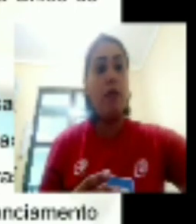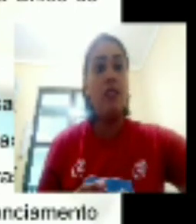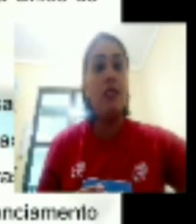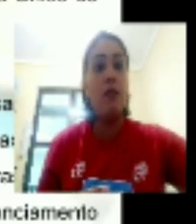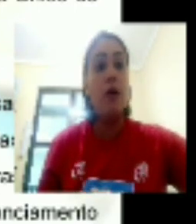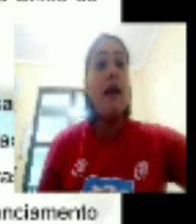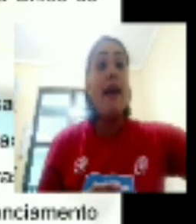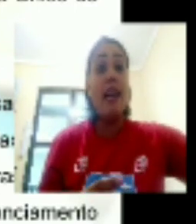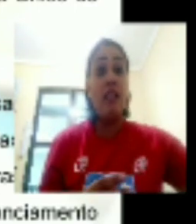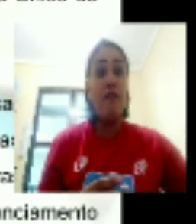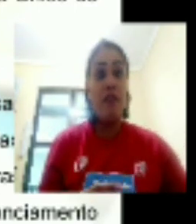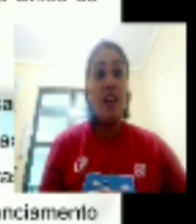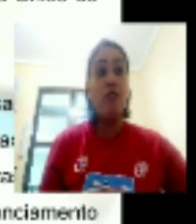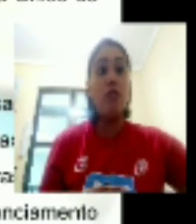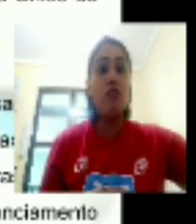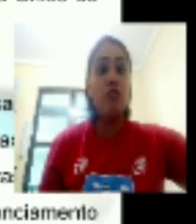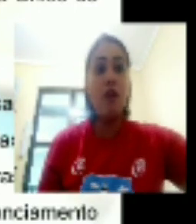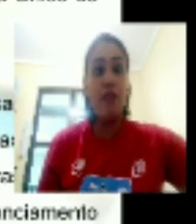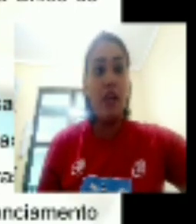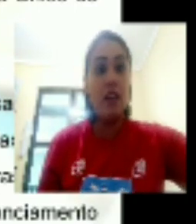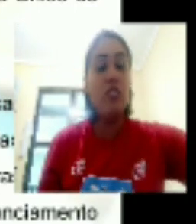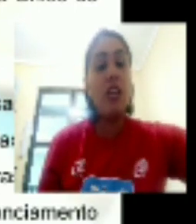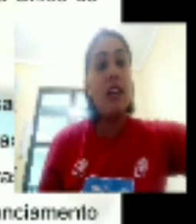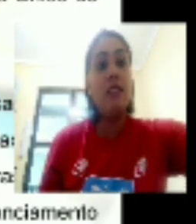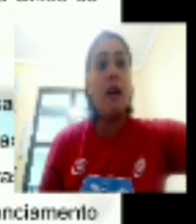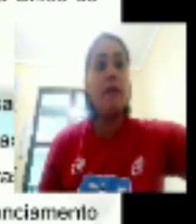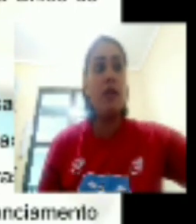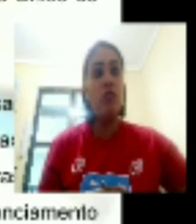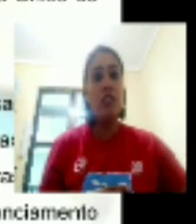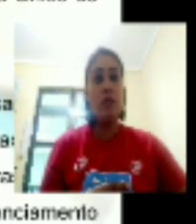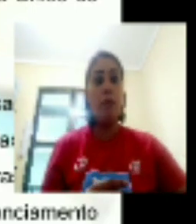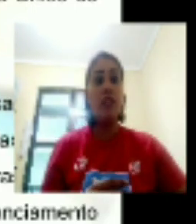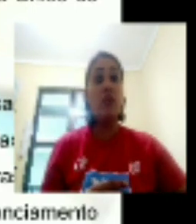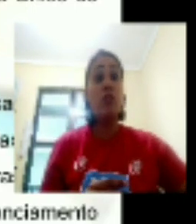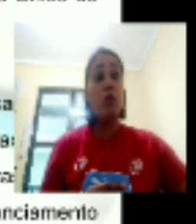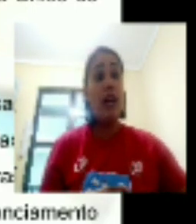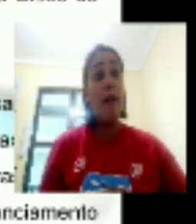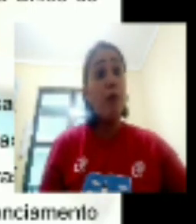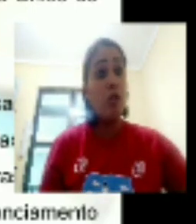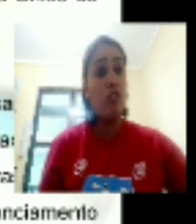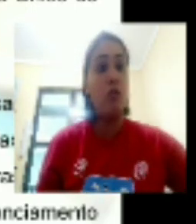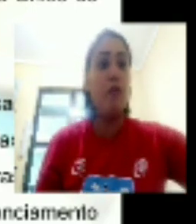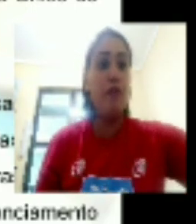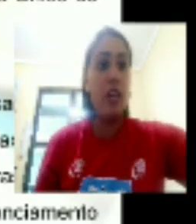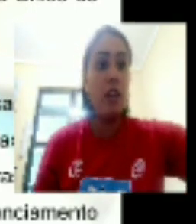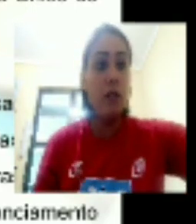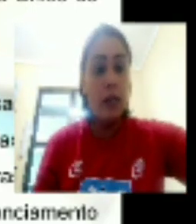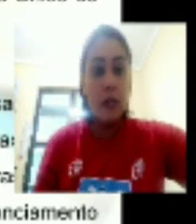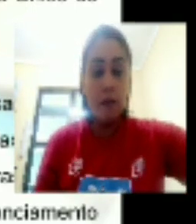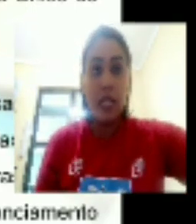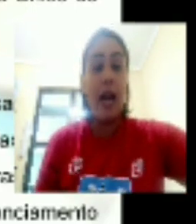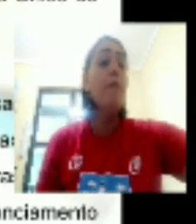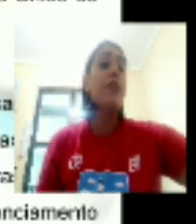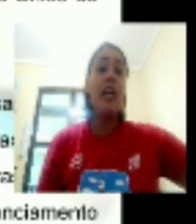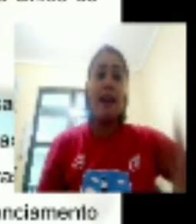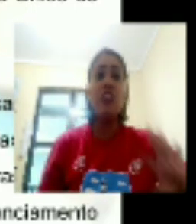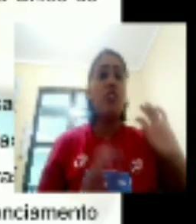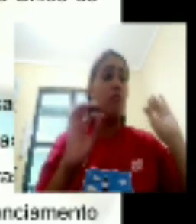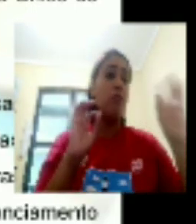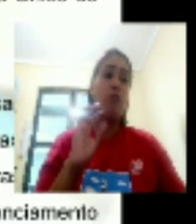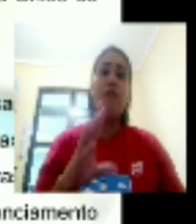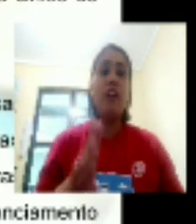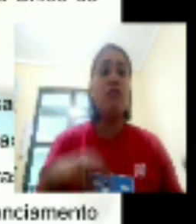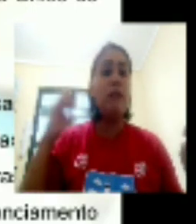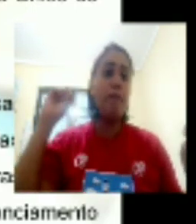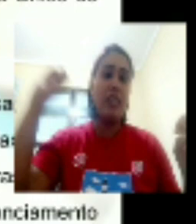saúde da população, é dever dos nossos governantes garantir a saúde dessa população. Então cabe o nosso governo, tá? E aí,